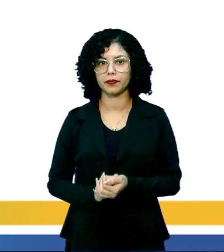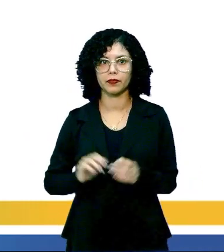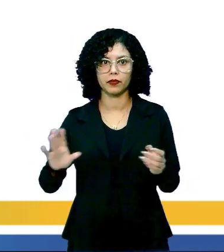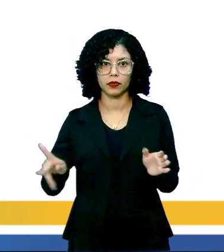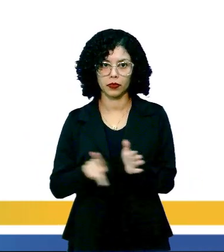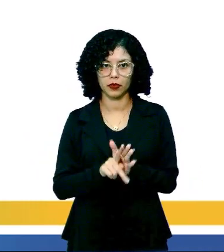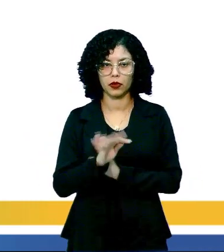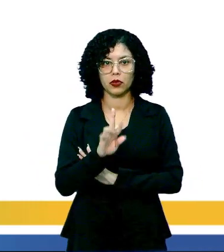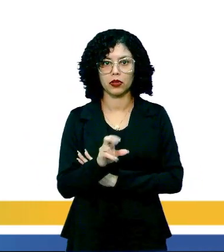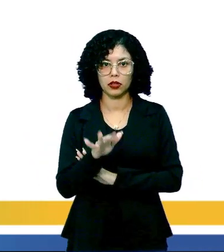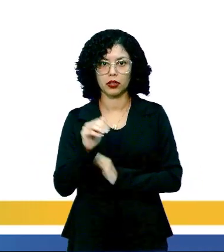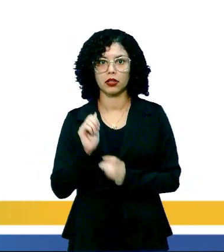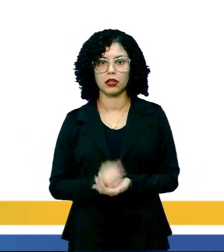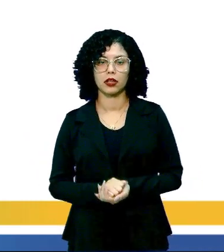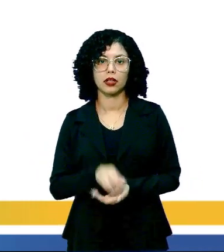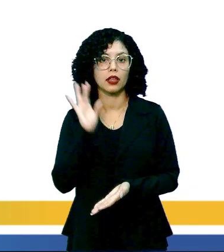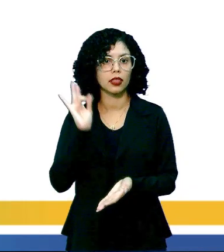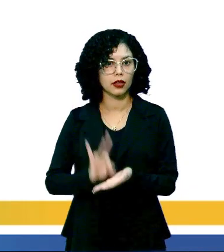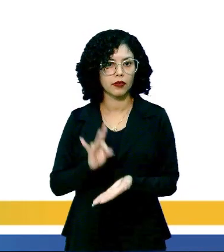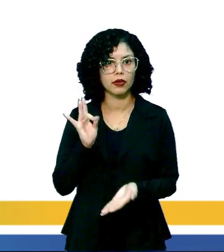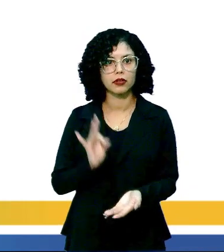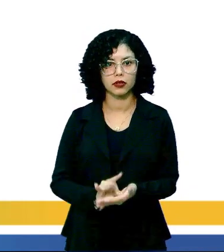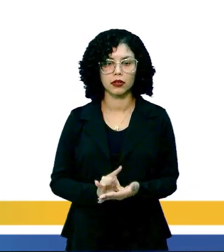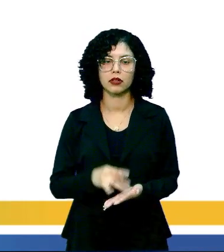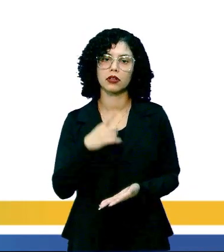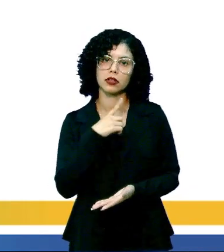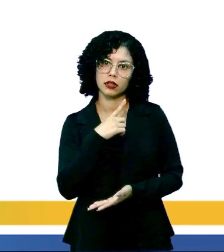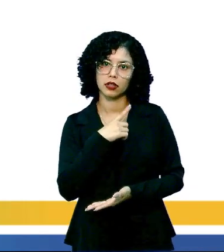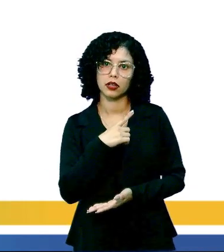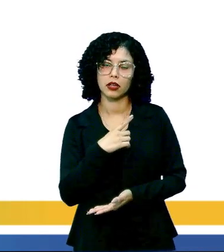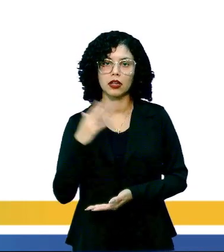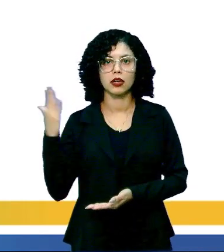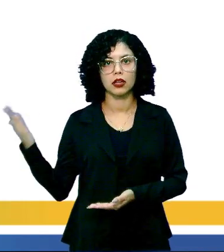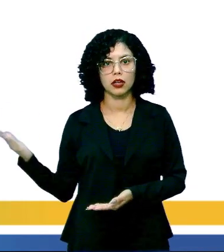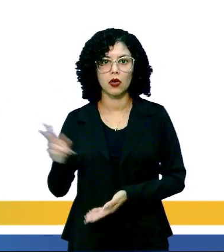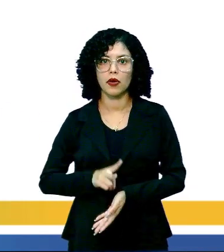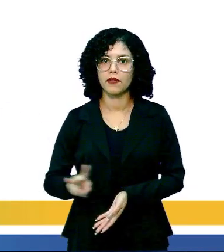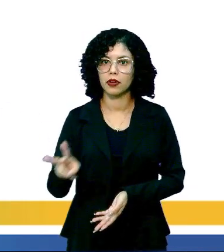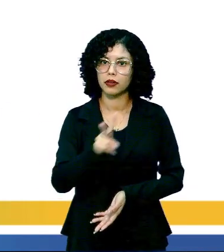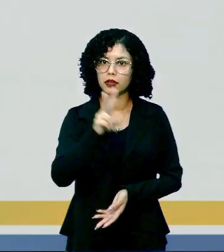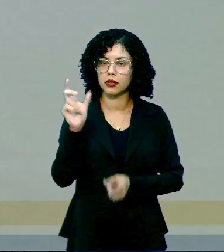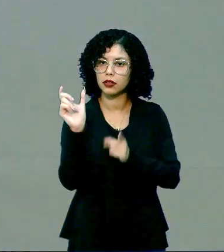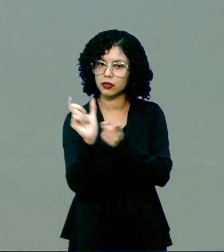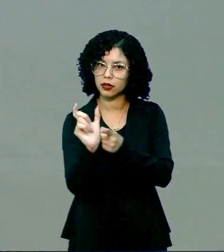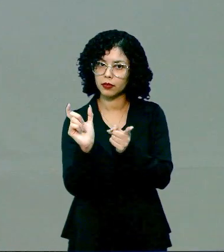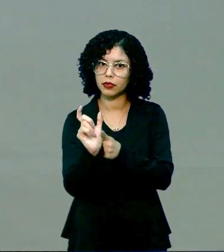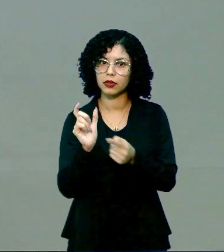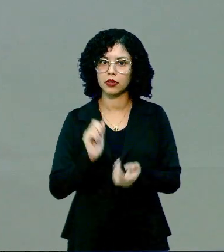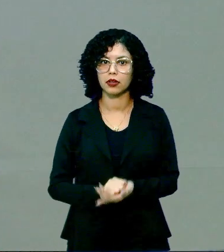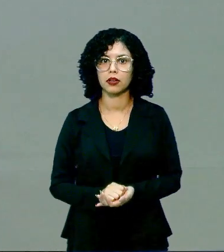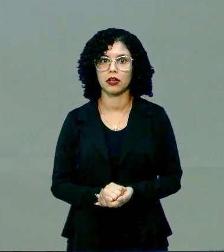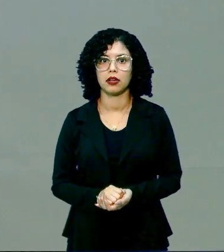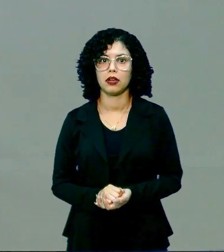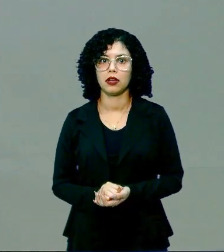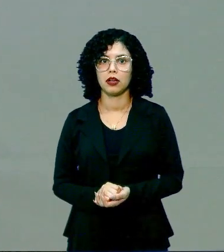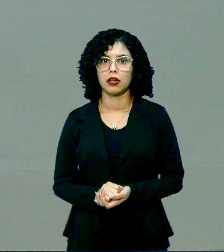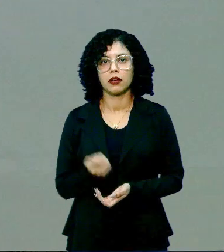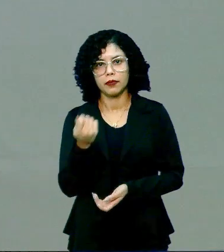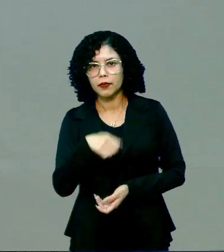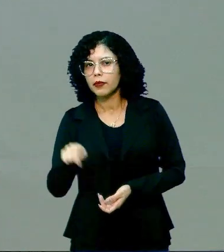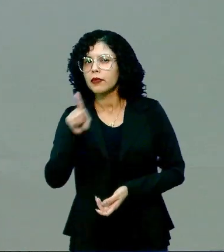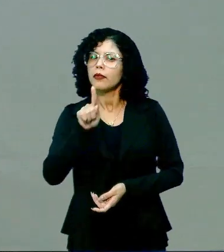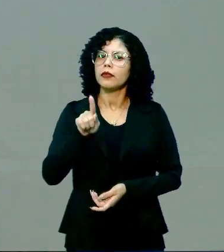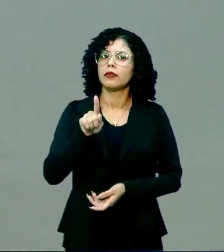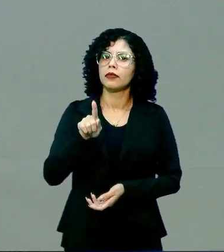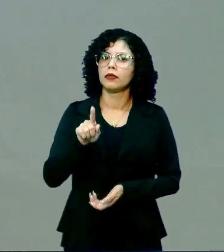poetas concretistas. Na verdade, a gente tem aqui uma valorização da palavra, quer dizer, não